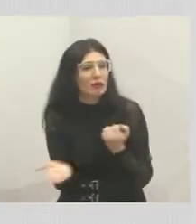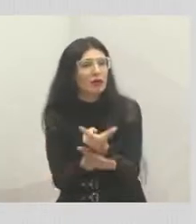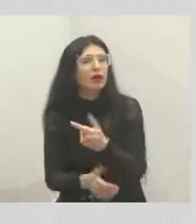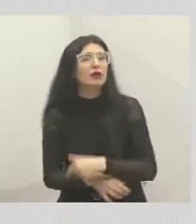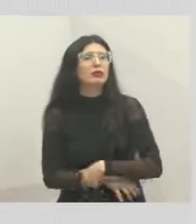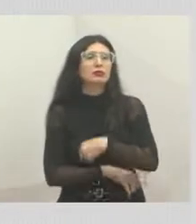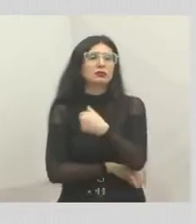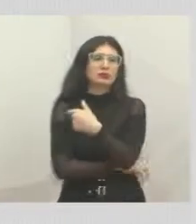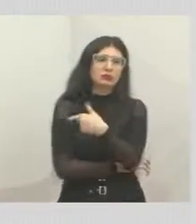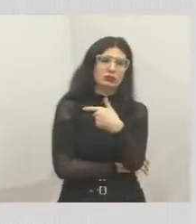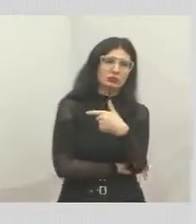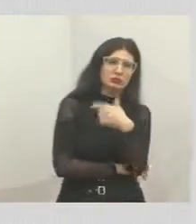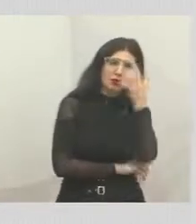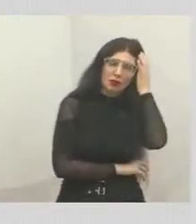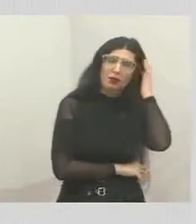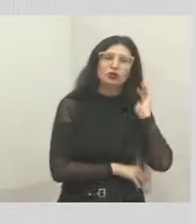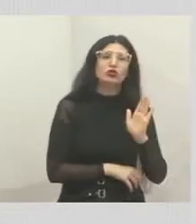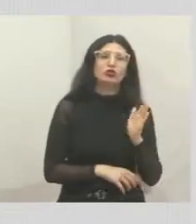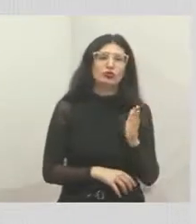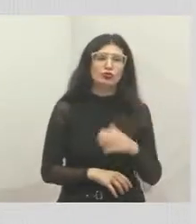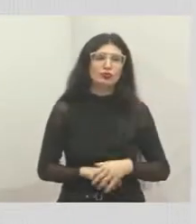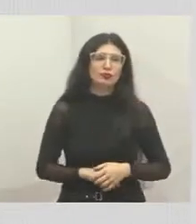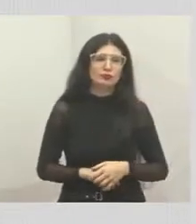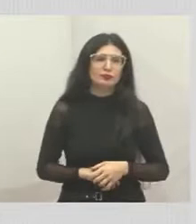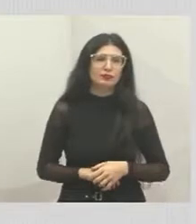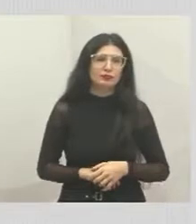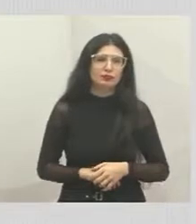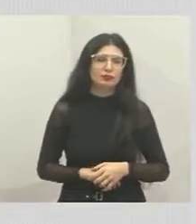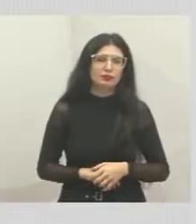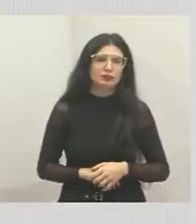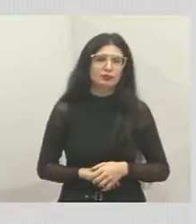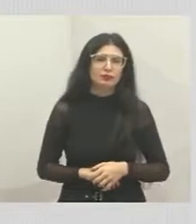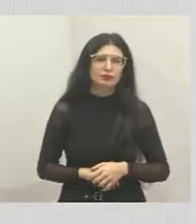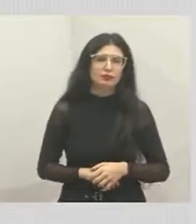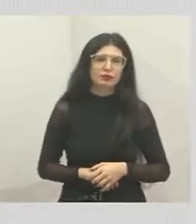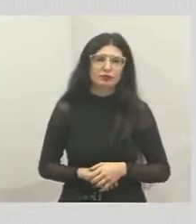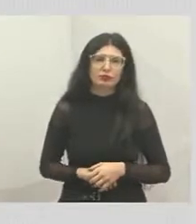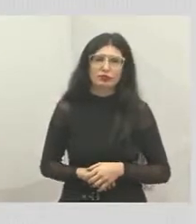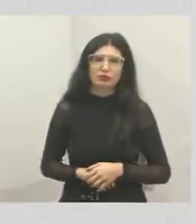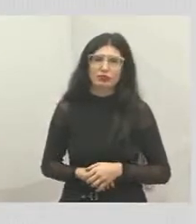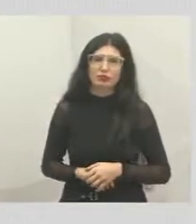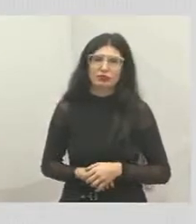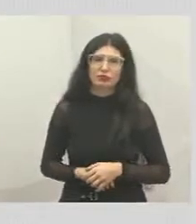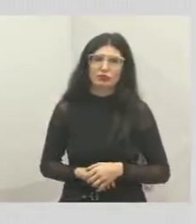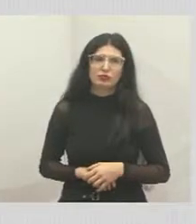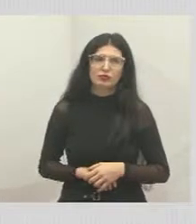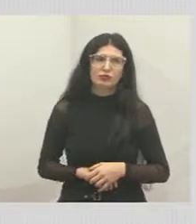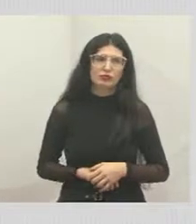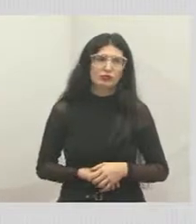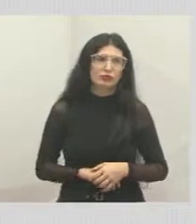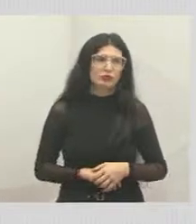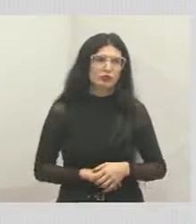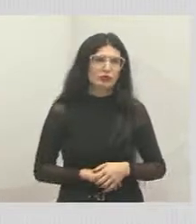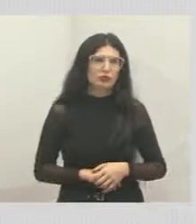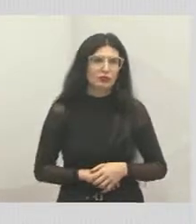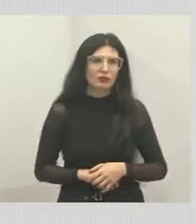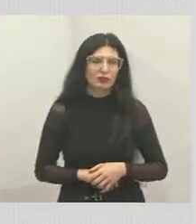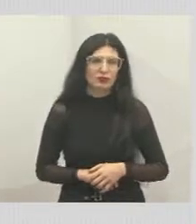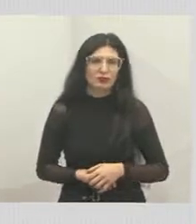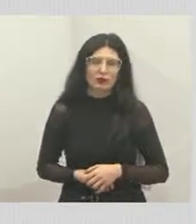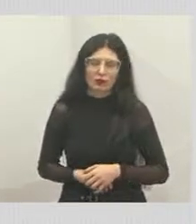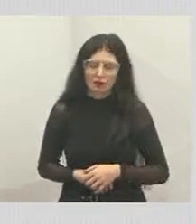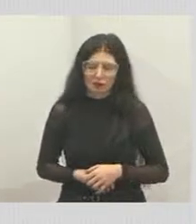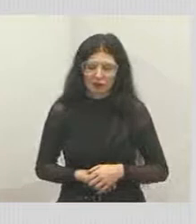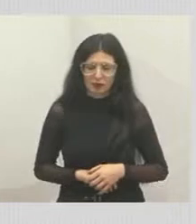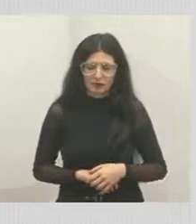27.254 e pago os mesmos valores, não tendo nenhum saldo de restos a pagar. Os